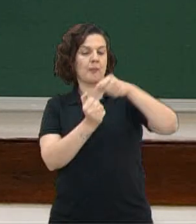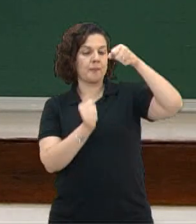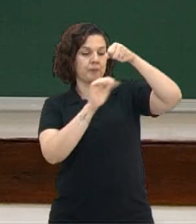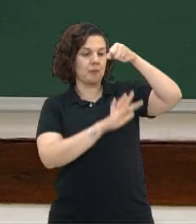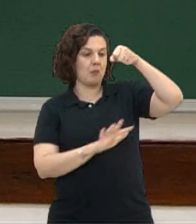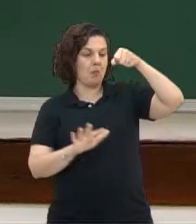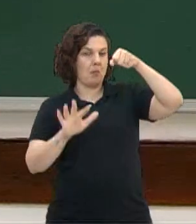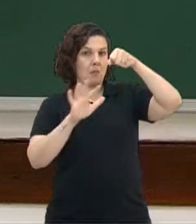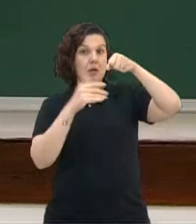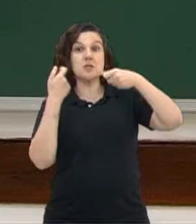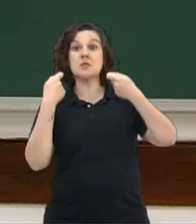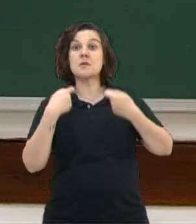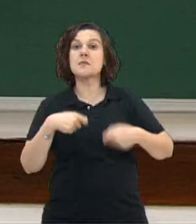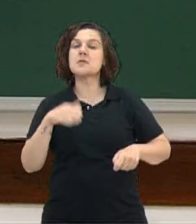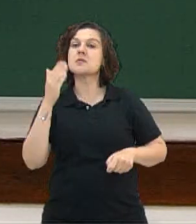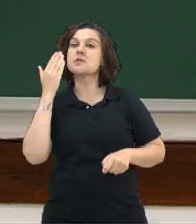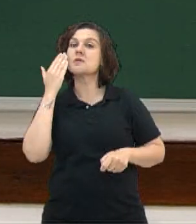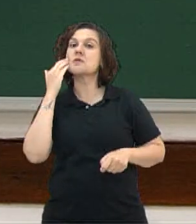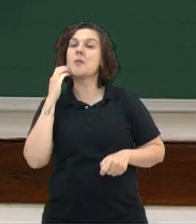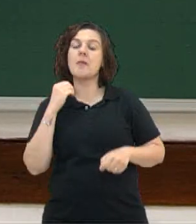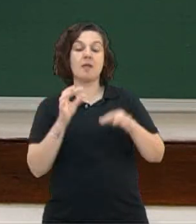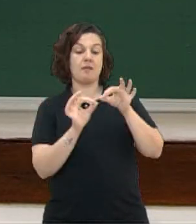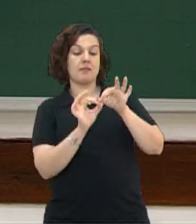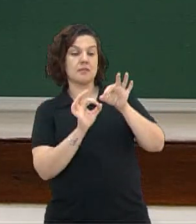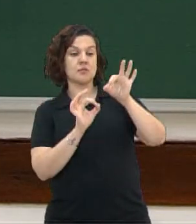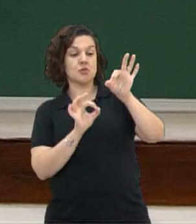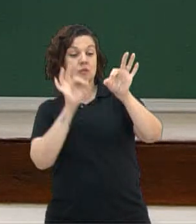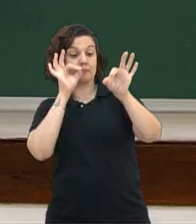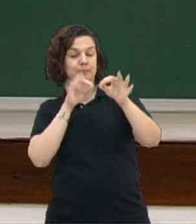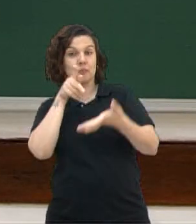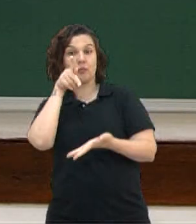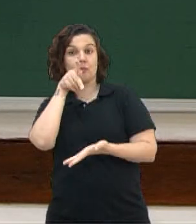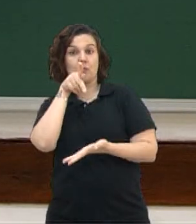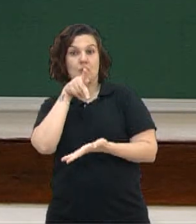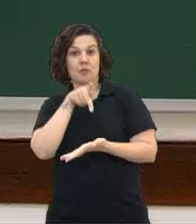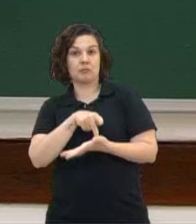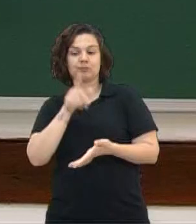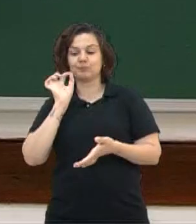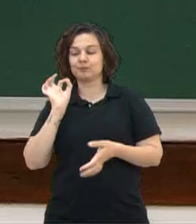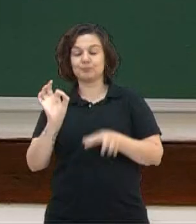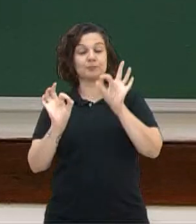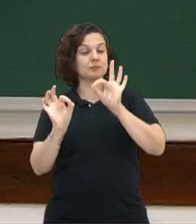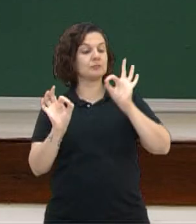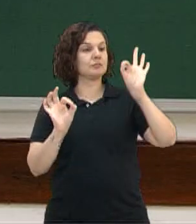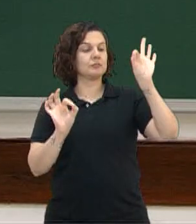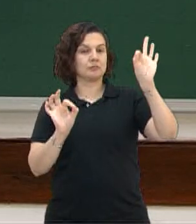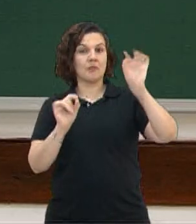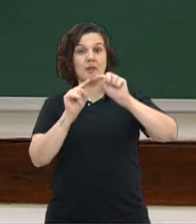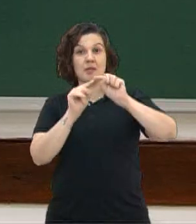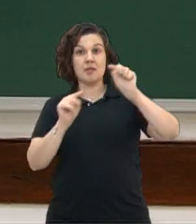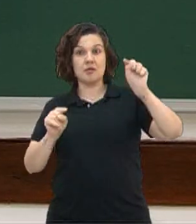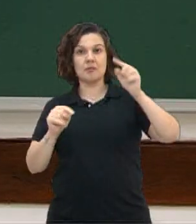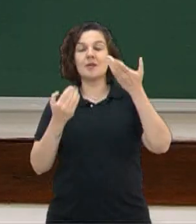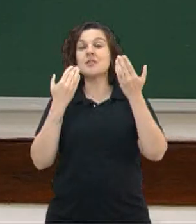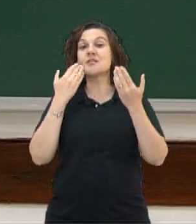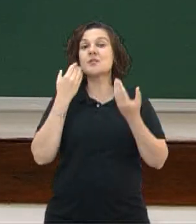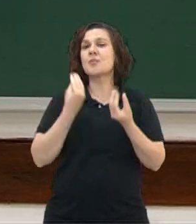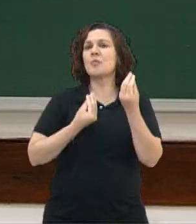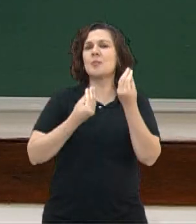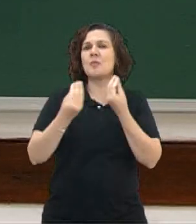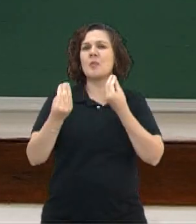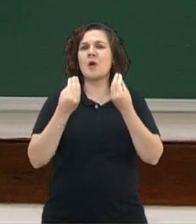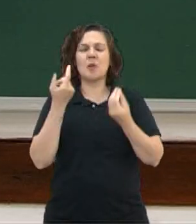que ter a condição de saber a distância entre as localidades representadas nesse mapa. E a única forma que a gente vai